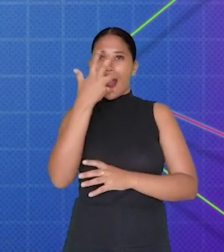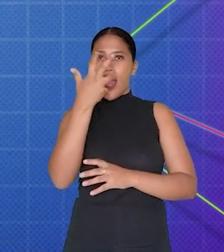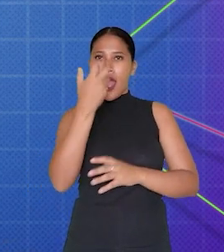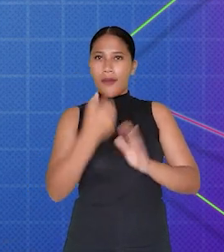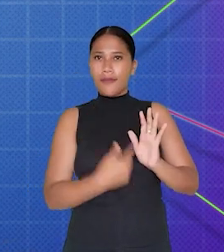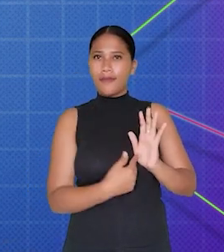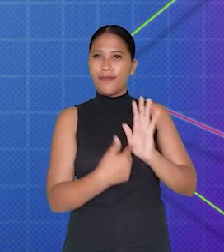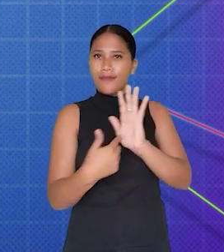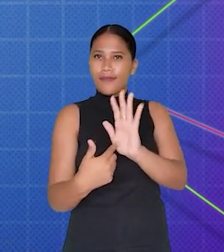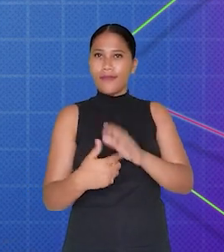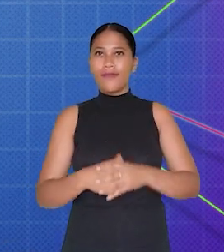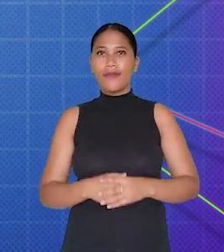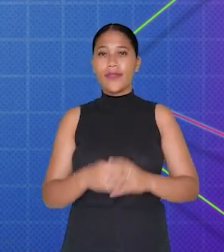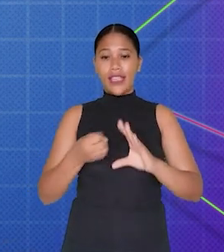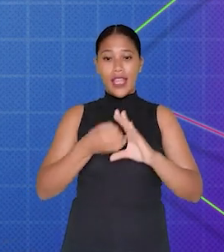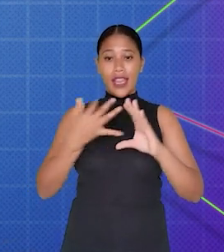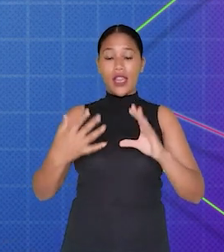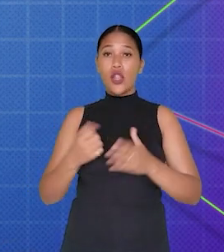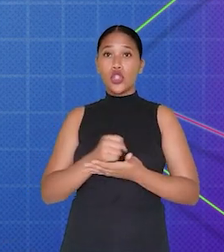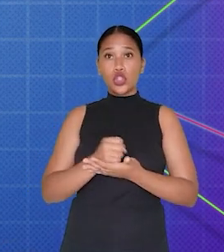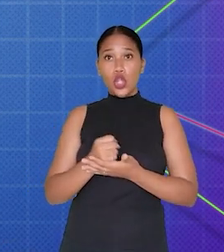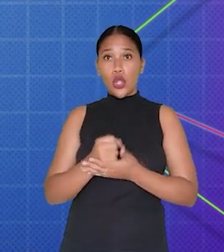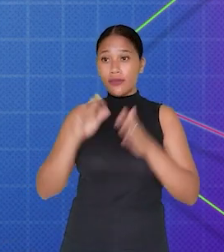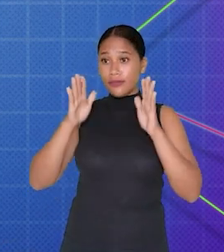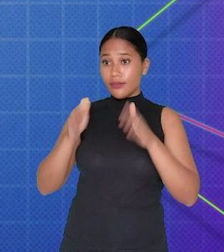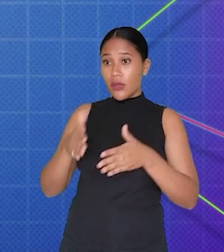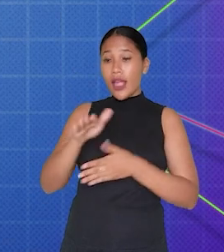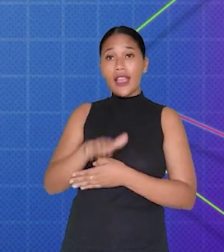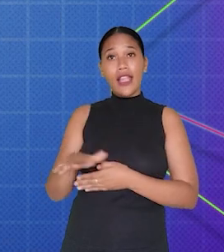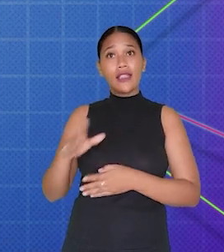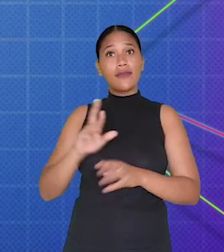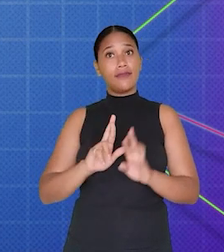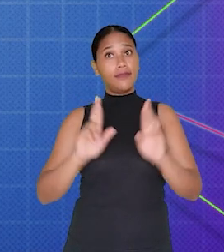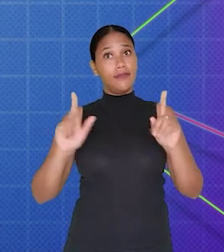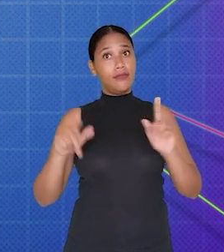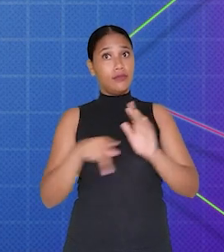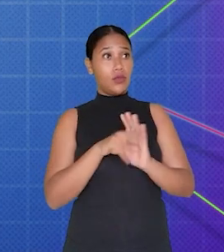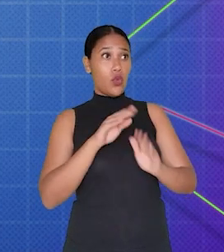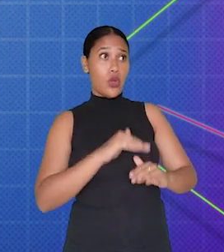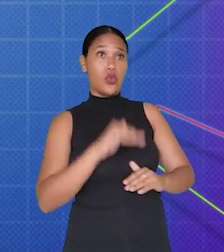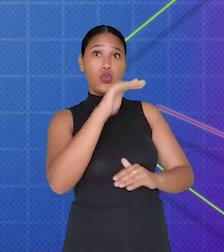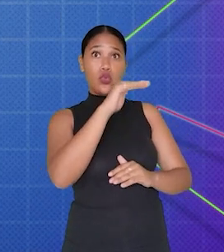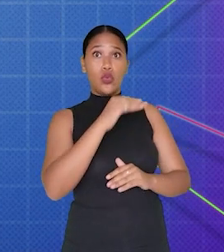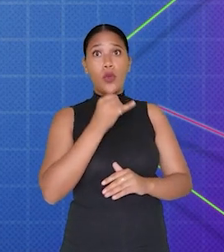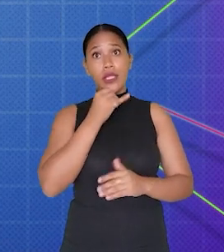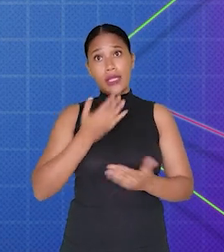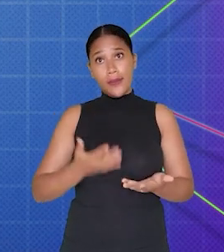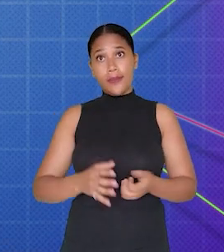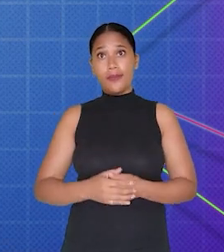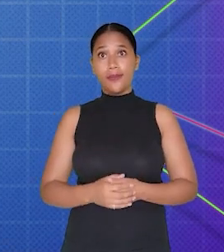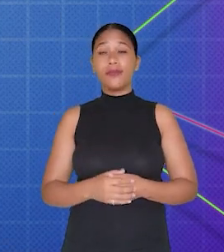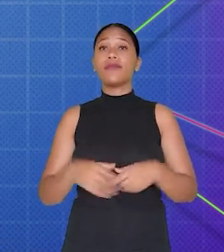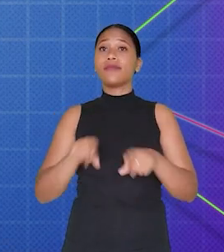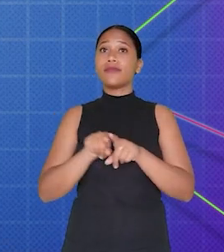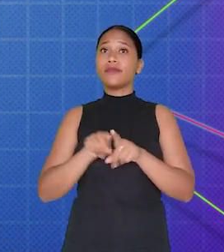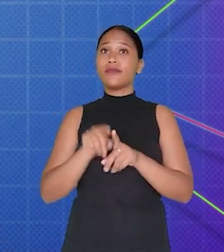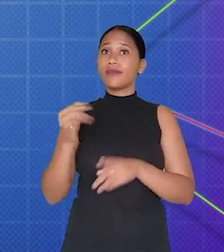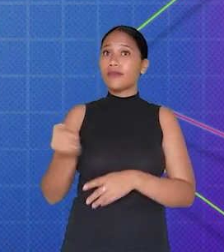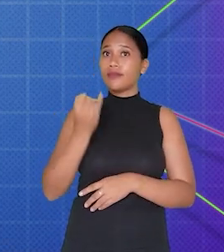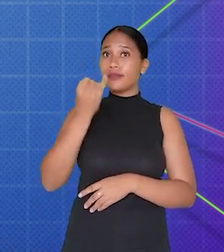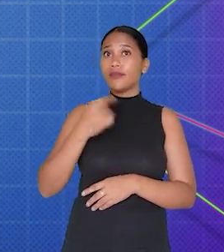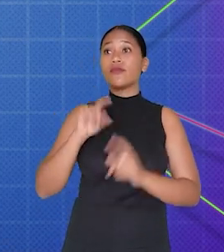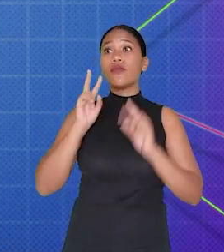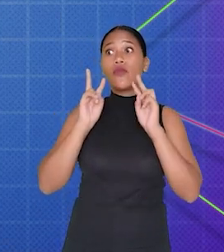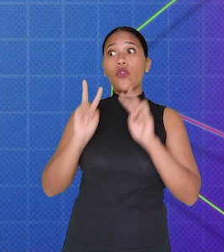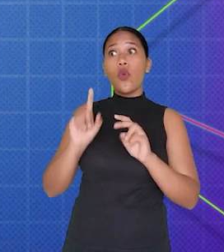um jogo atraente e desafiador. As características de um jogo destinado a crianças são distintas daqueles destinados a adultos, por exemplo. Além disso,